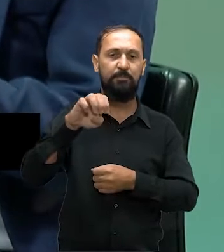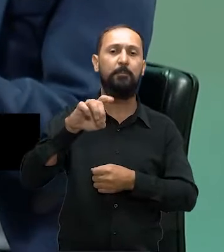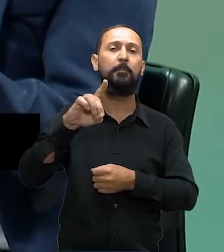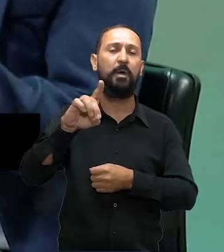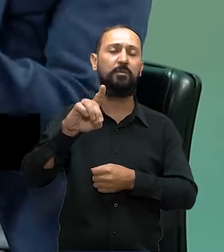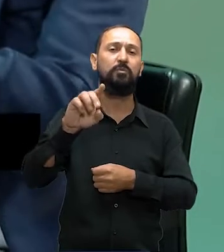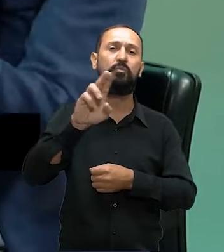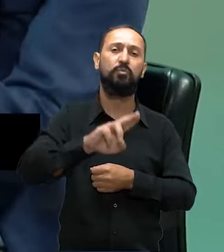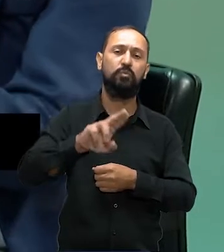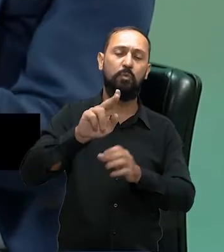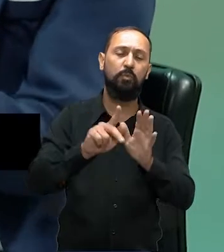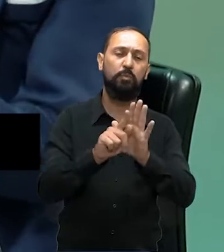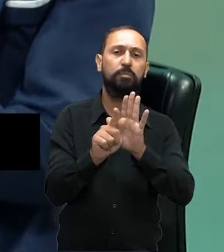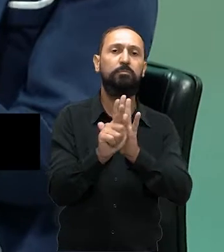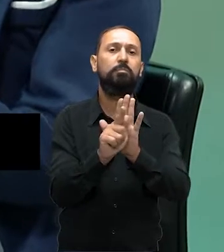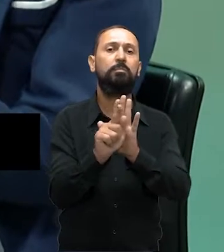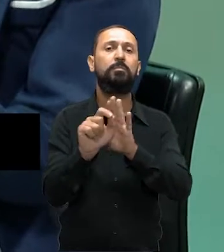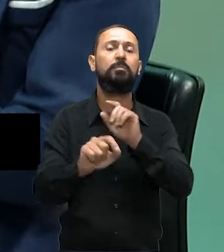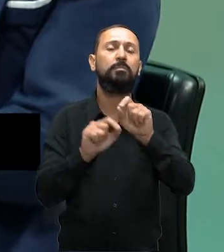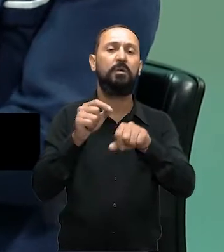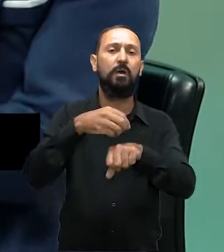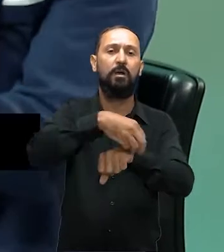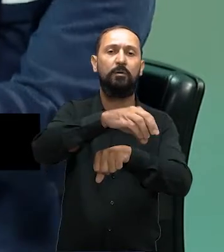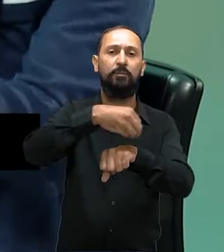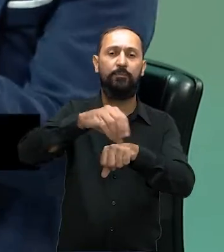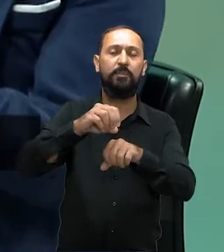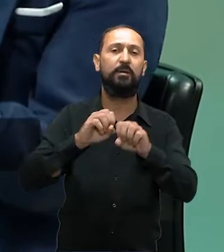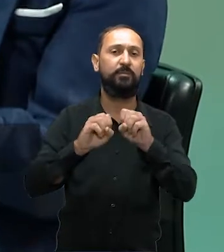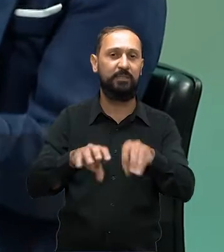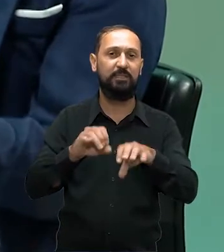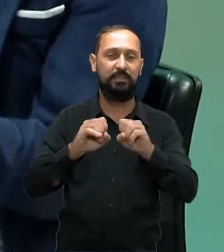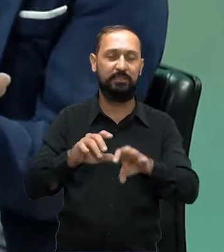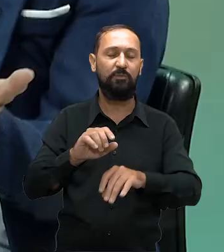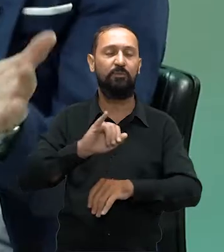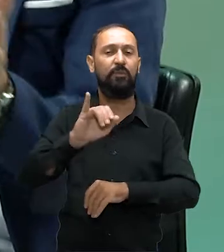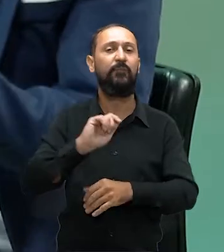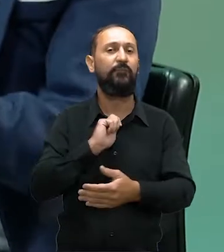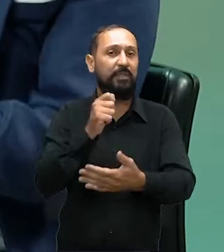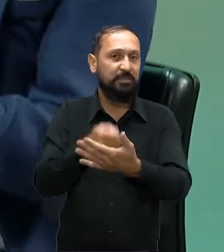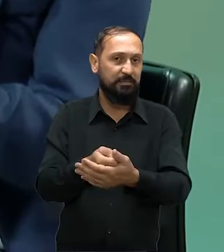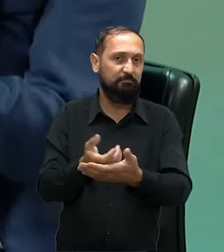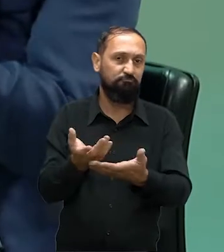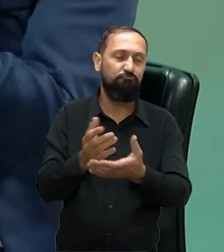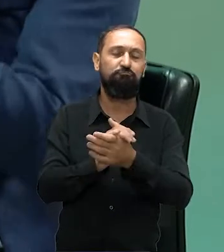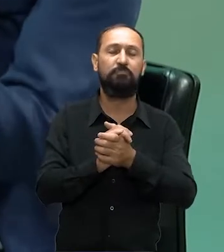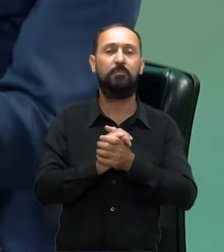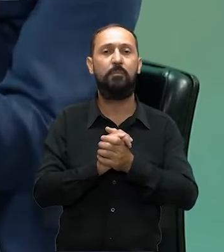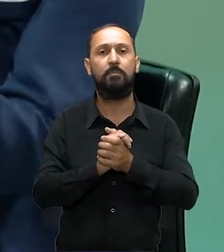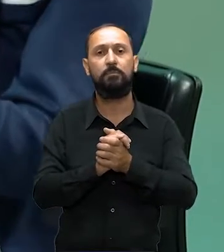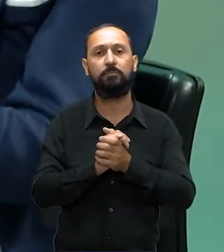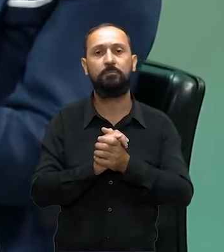CEMED, através de um programa que a gente tem de disseminadores da educação fiscal.